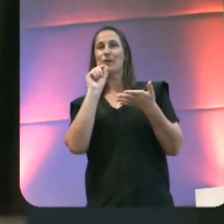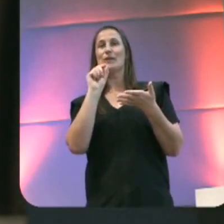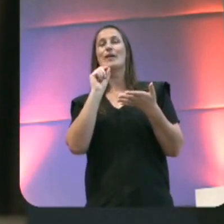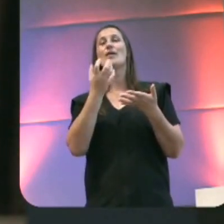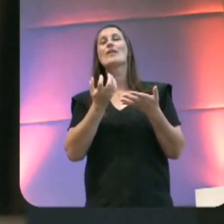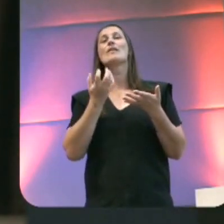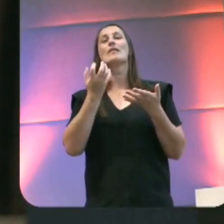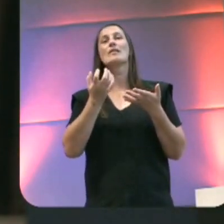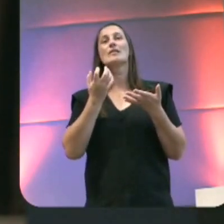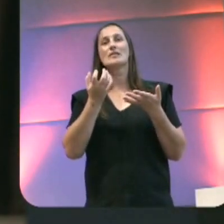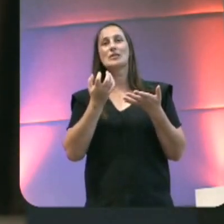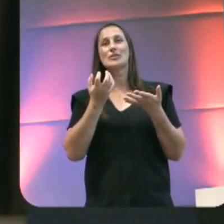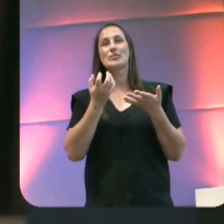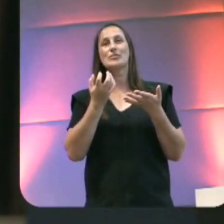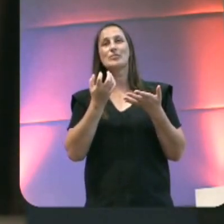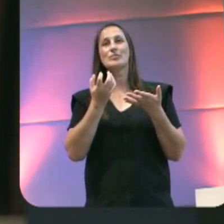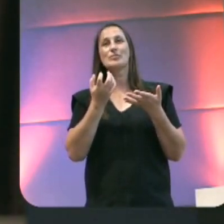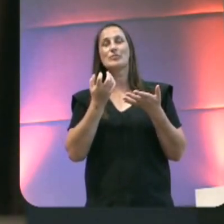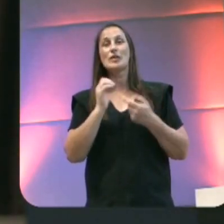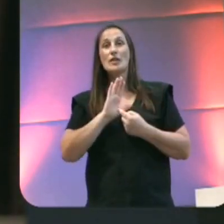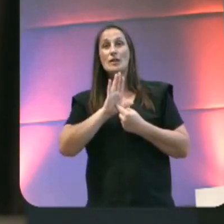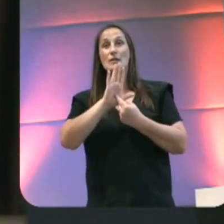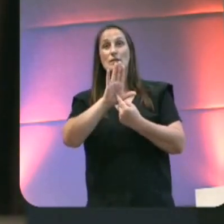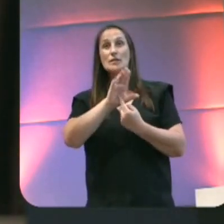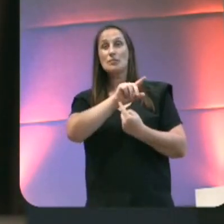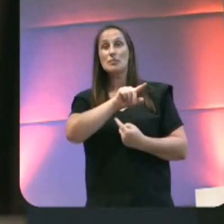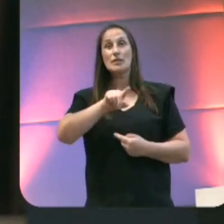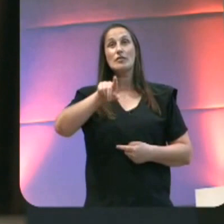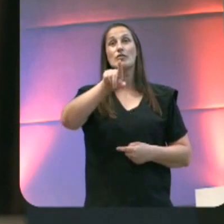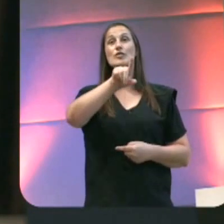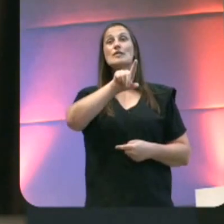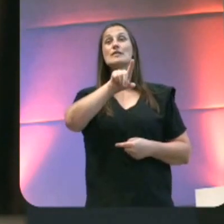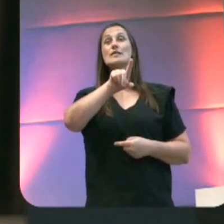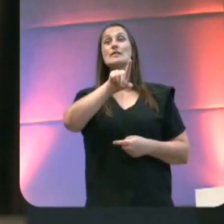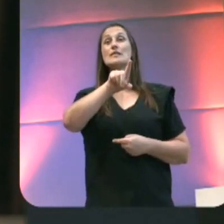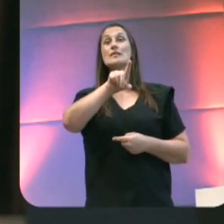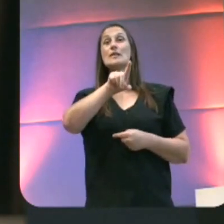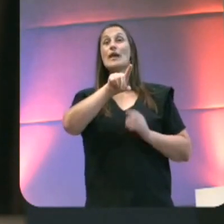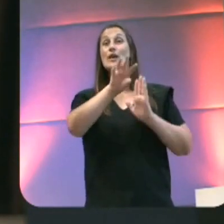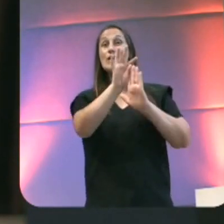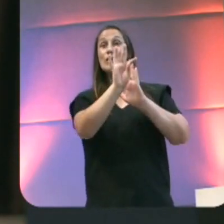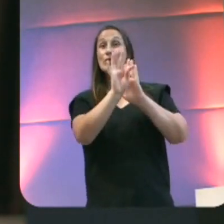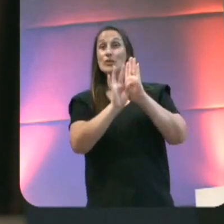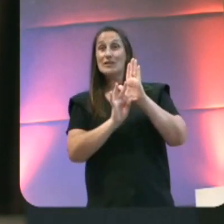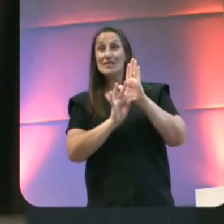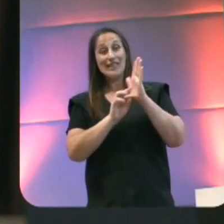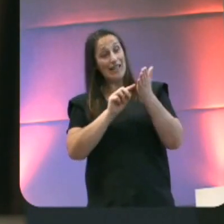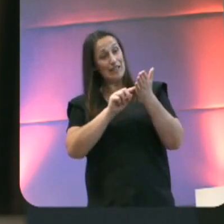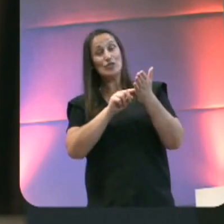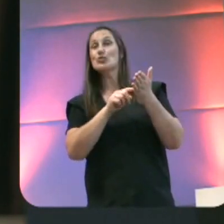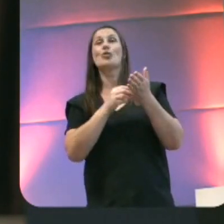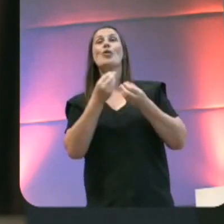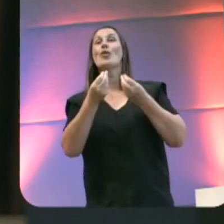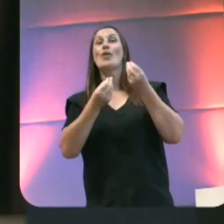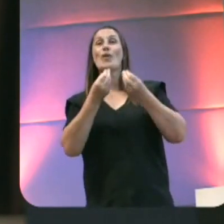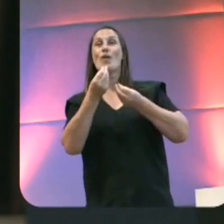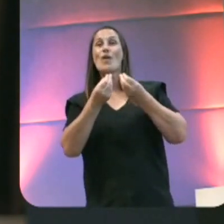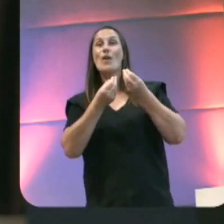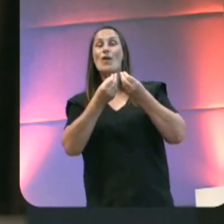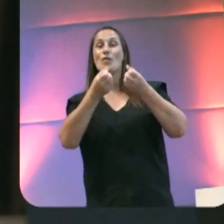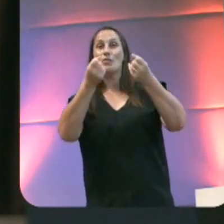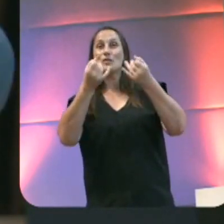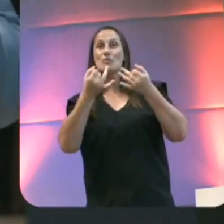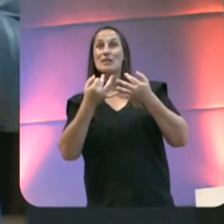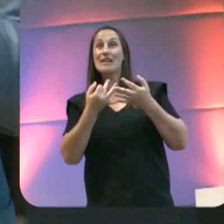queria trazer para você o que Jesus estava falando no contexto desse evento que era